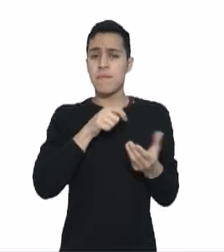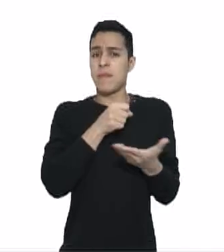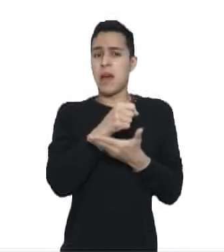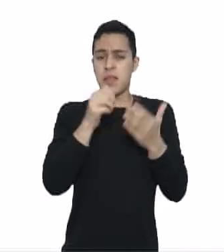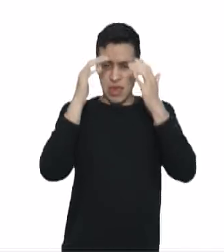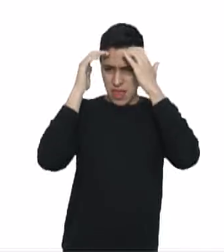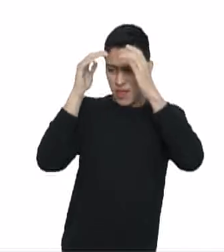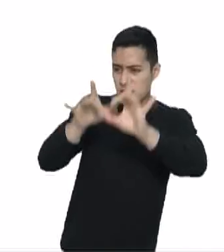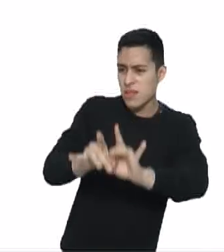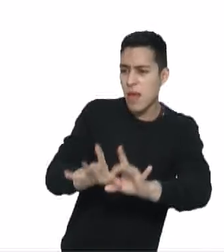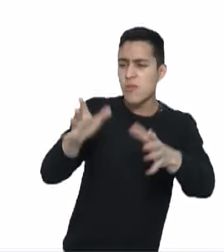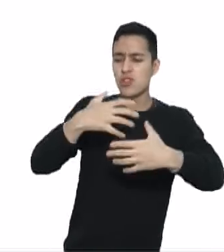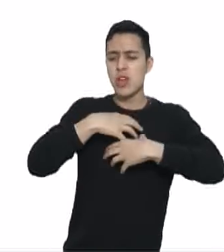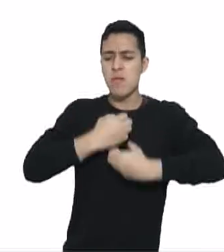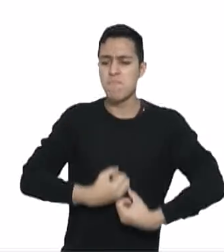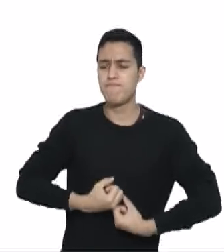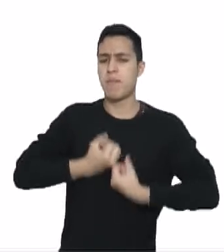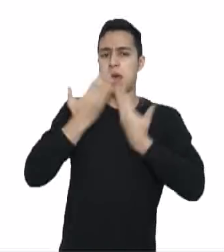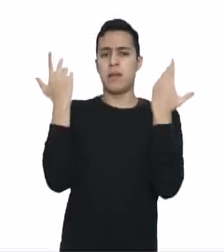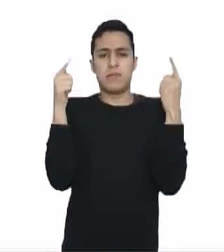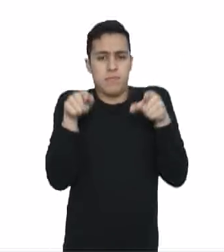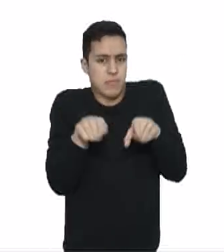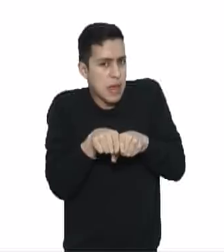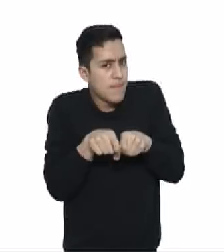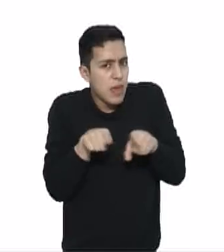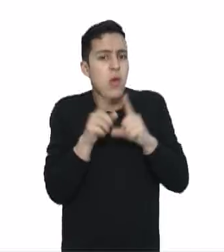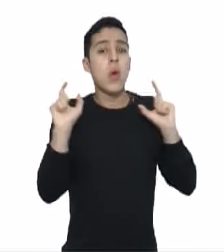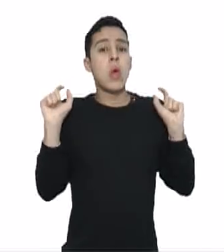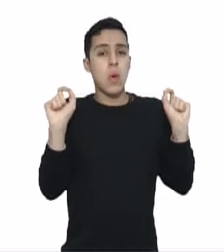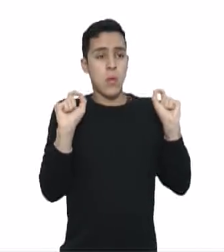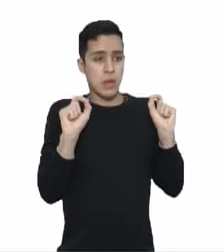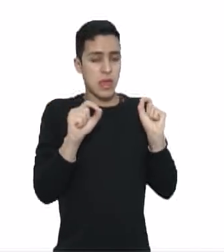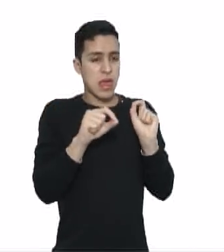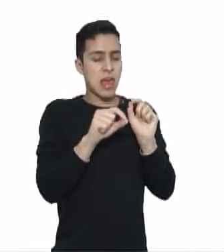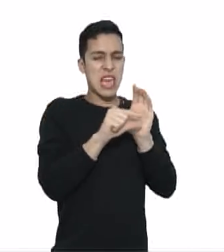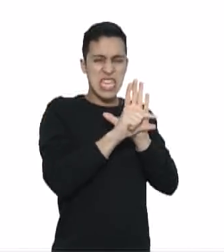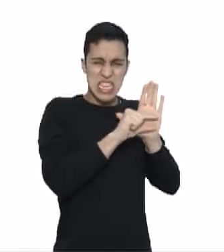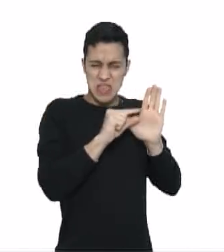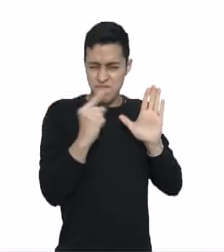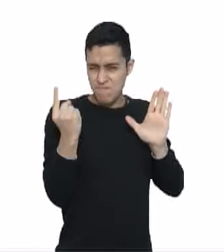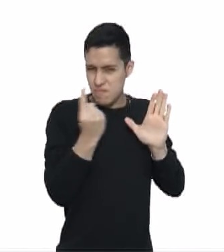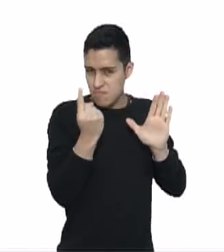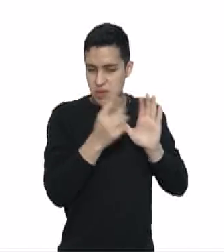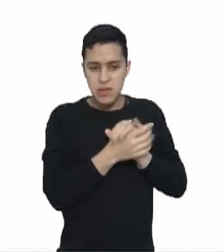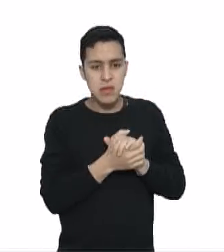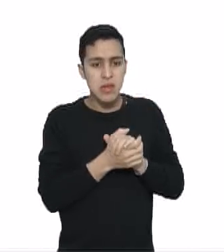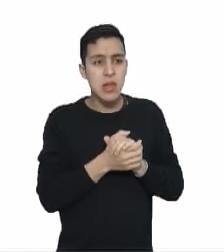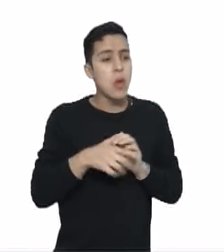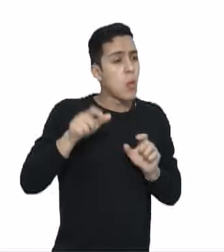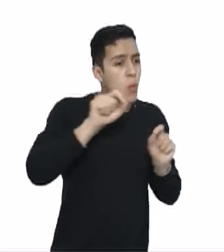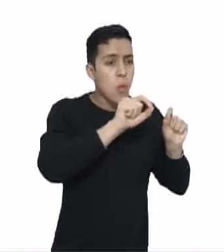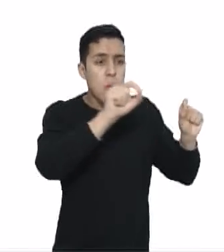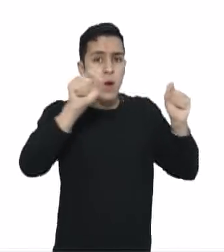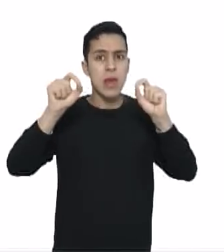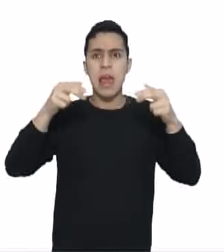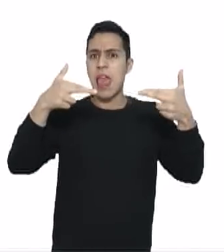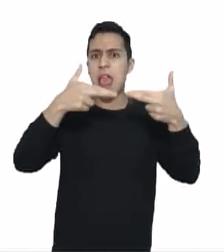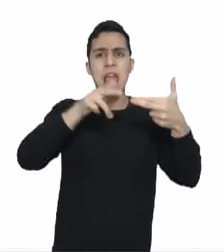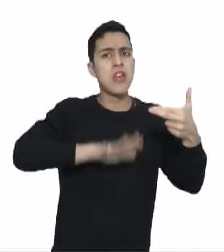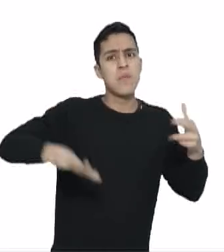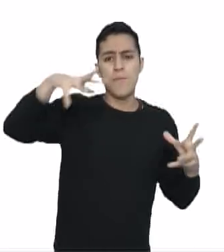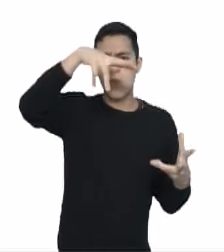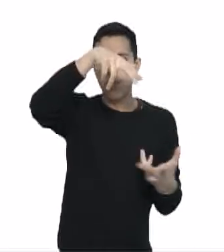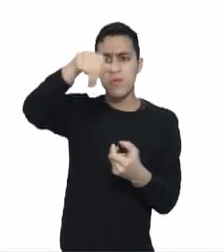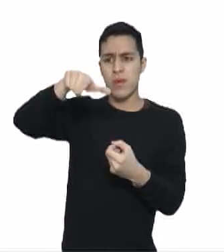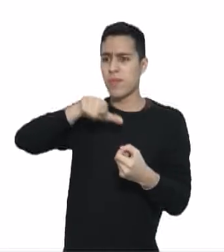à liberdade de expressão, bem como: inciso 1º, o reconhecimento da escala mundial da rede. Inciso